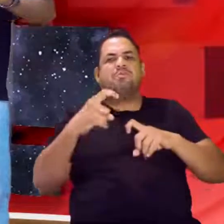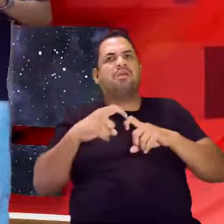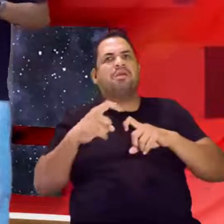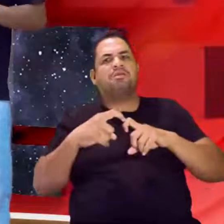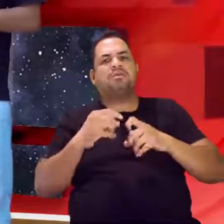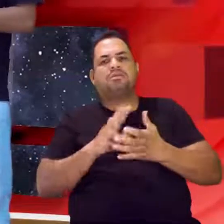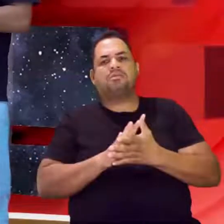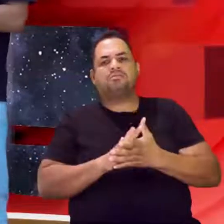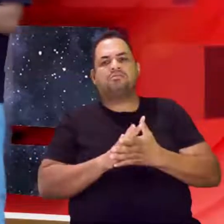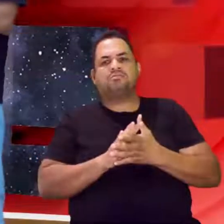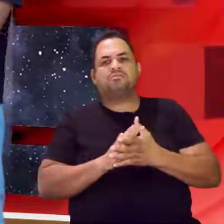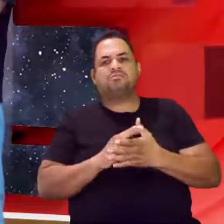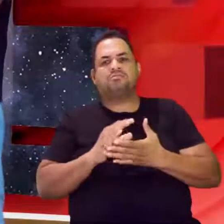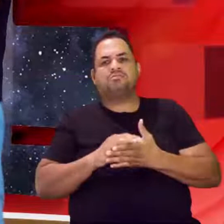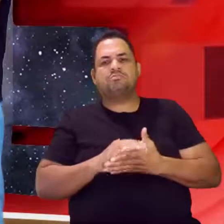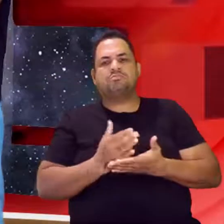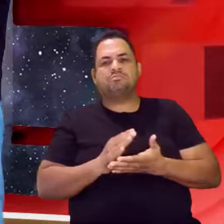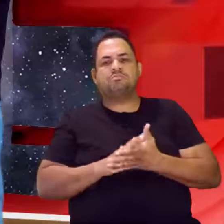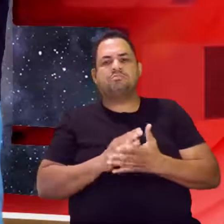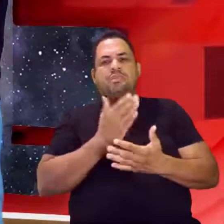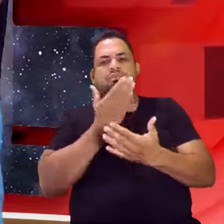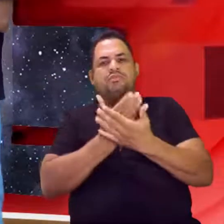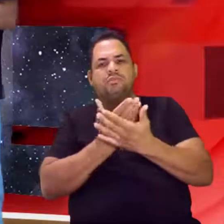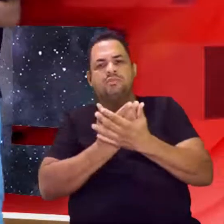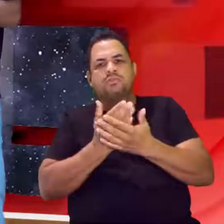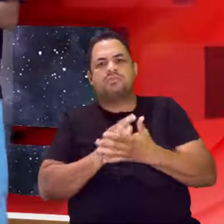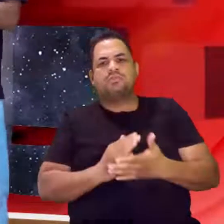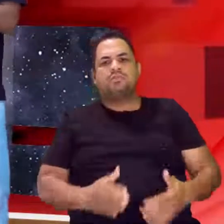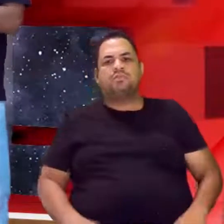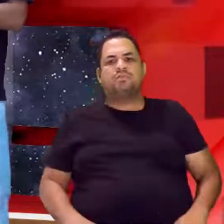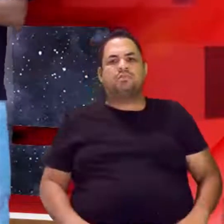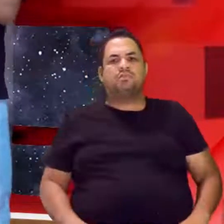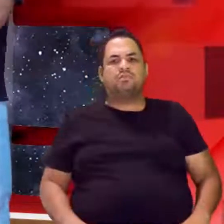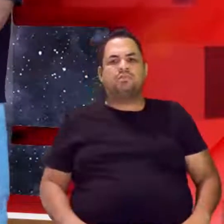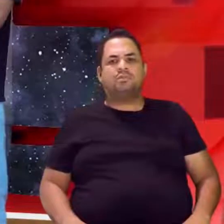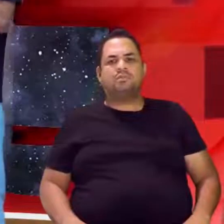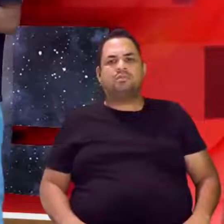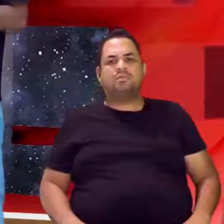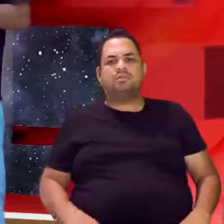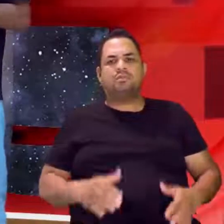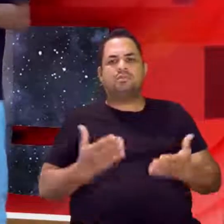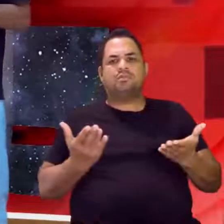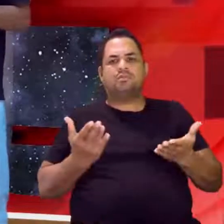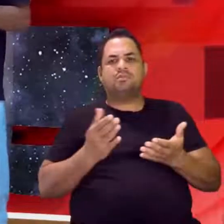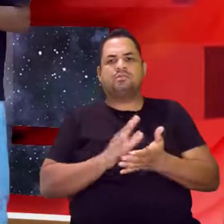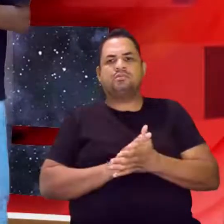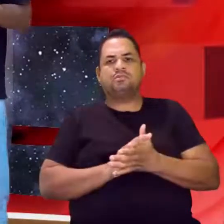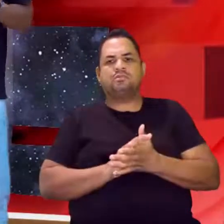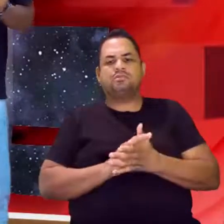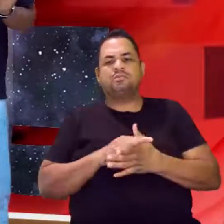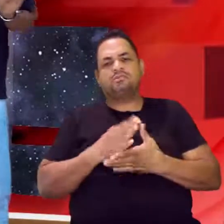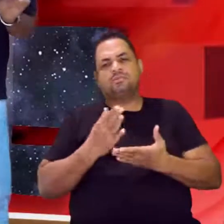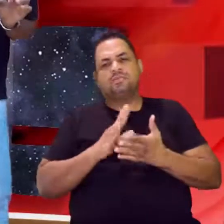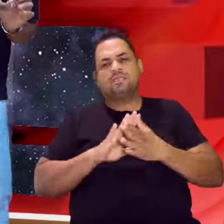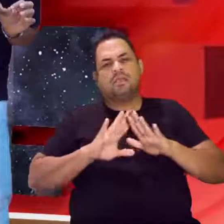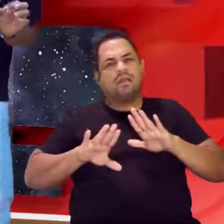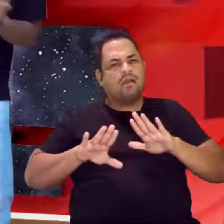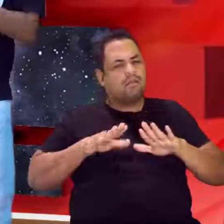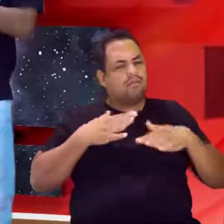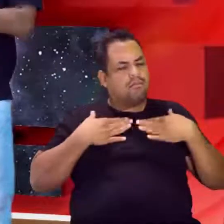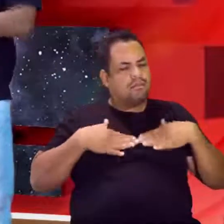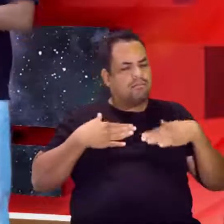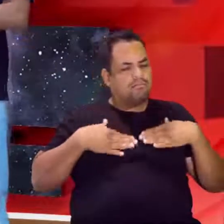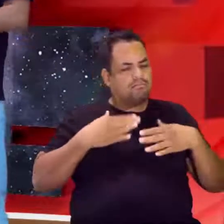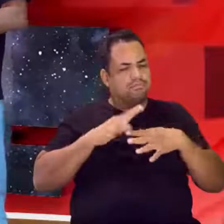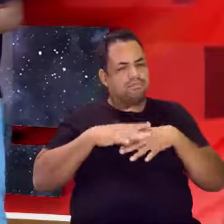ele me chamou só de meu sobrinho doutor, né, o estudado, que estudou, é o doutor, lá vem um doutor, não sei o quê. Falei, tio, ainda não, tô mestrando